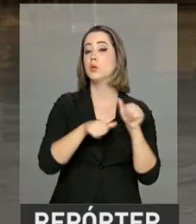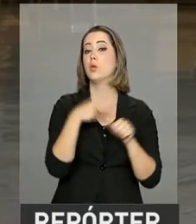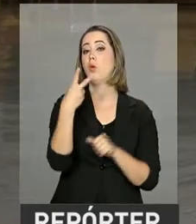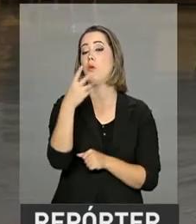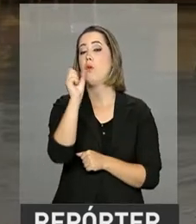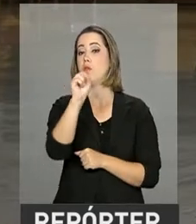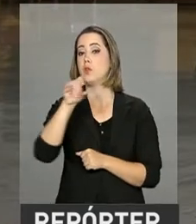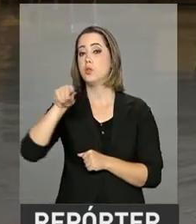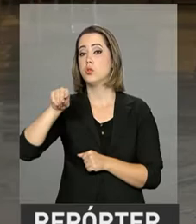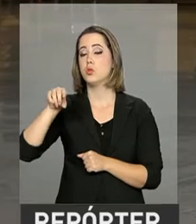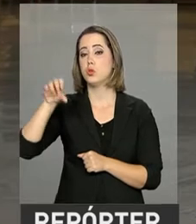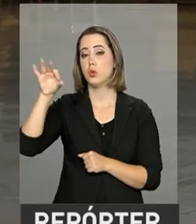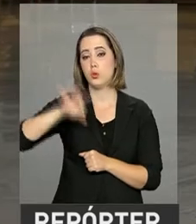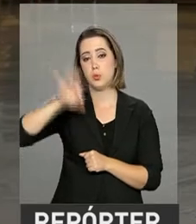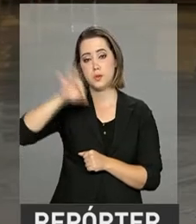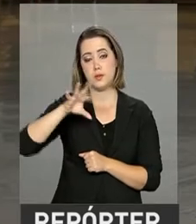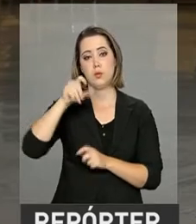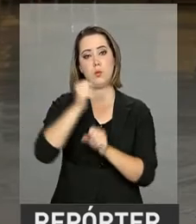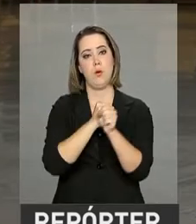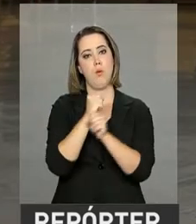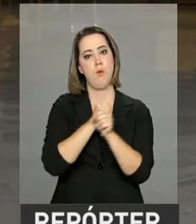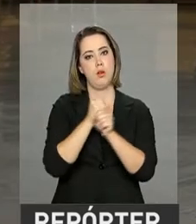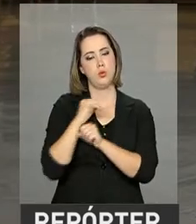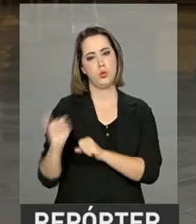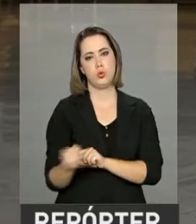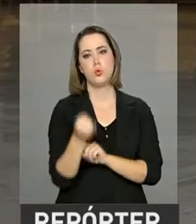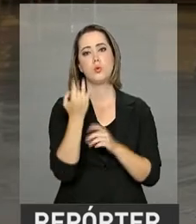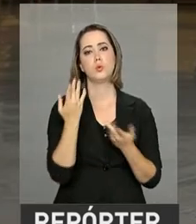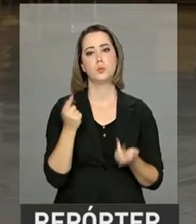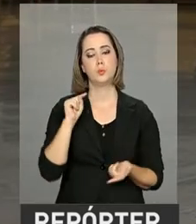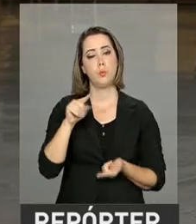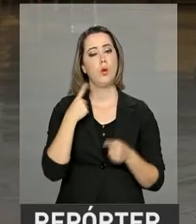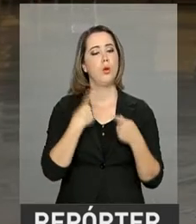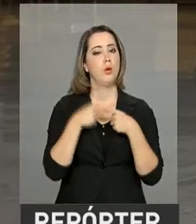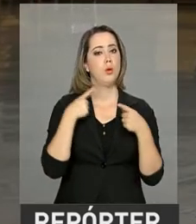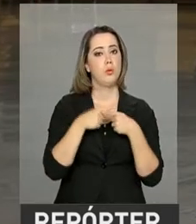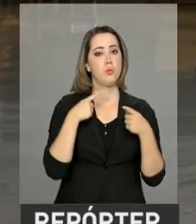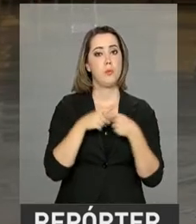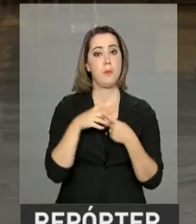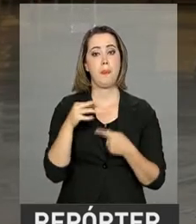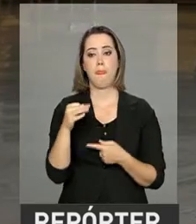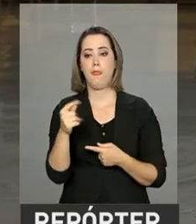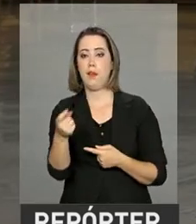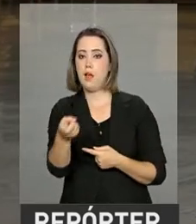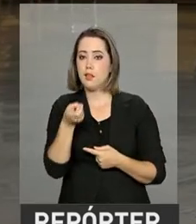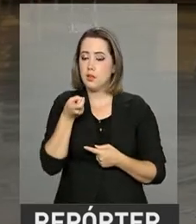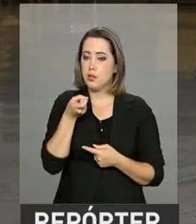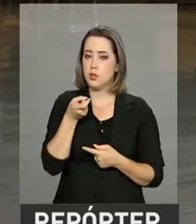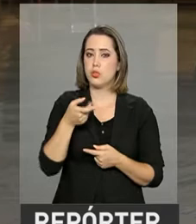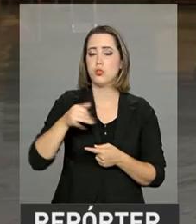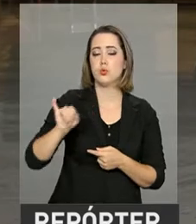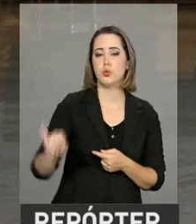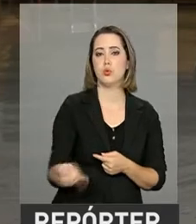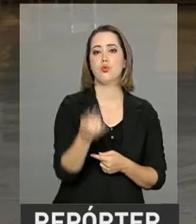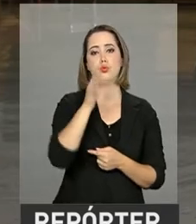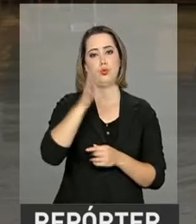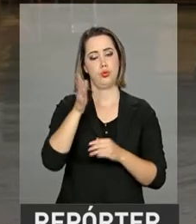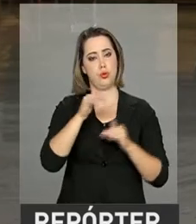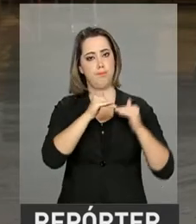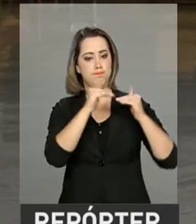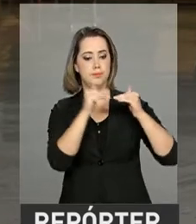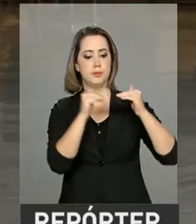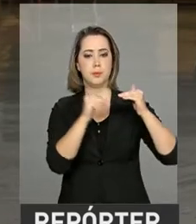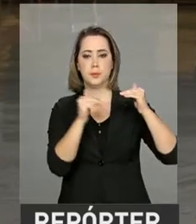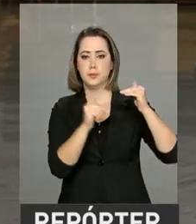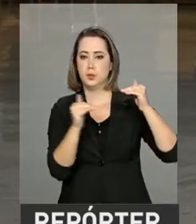28,9% ao ano. A justificativa do governo federal é que a taxa básica de juros da economia, a Selic, vem caindo